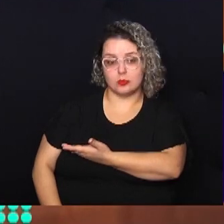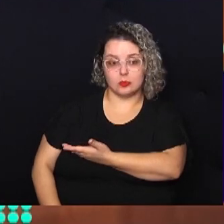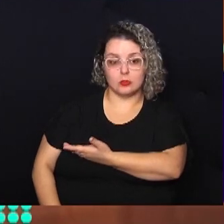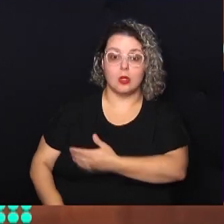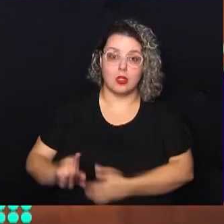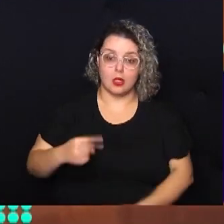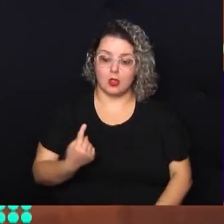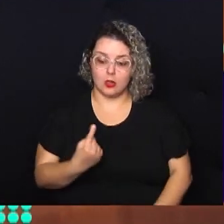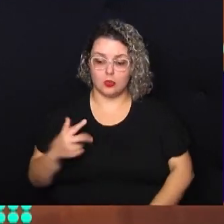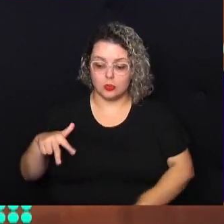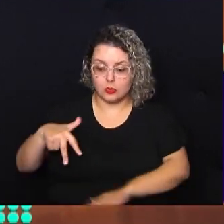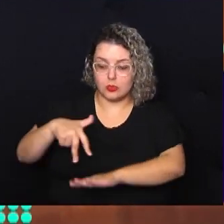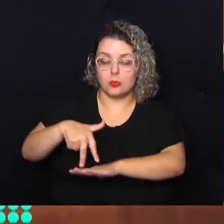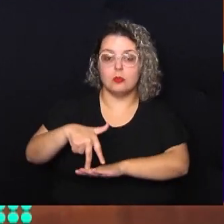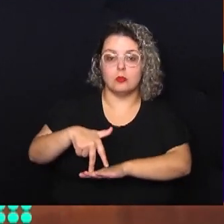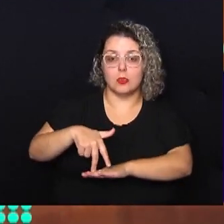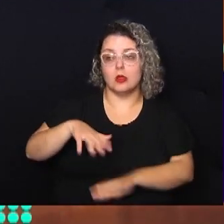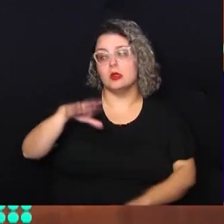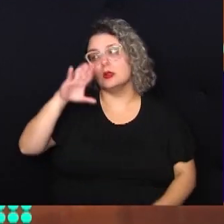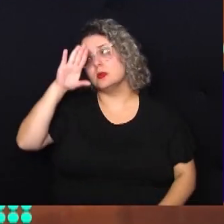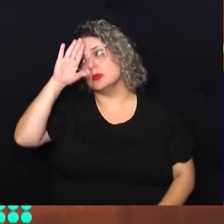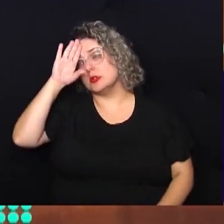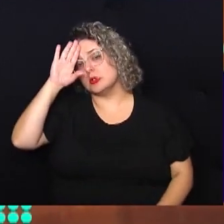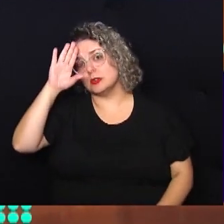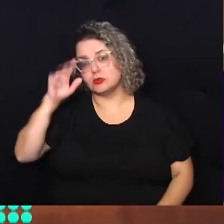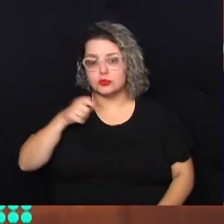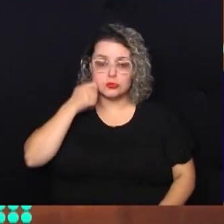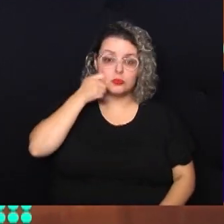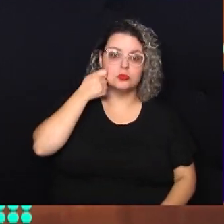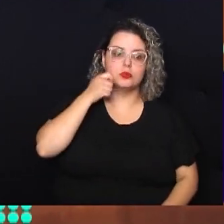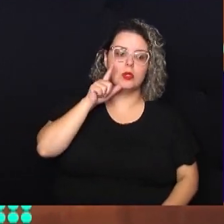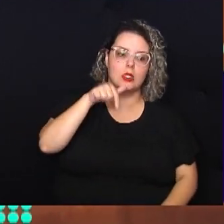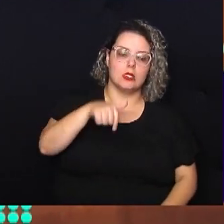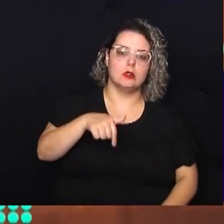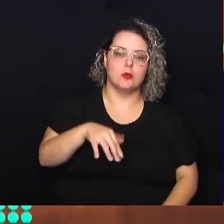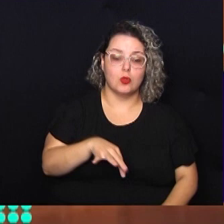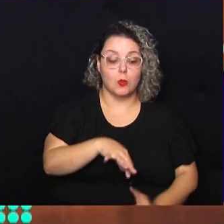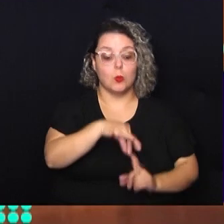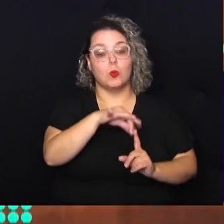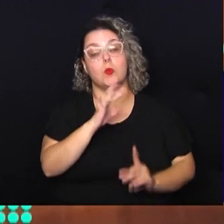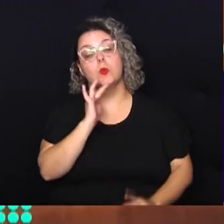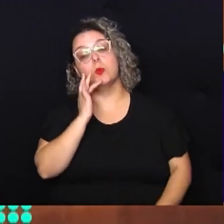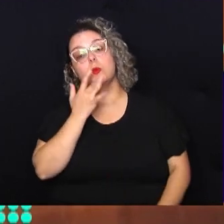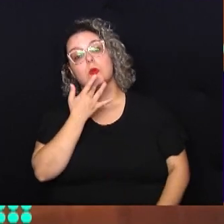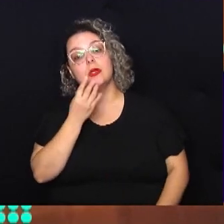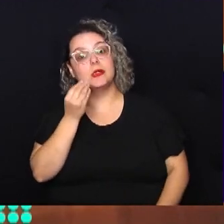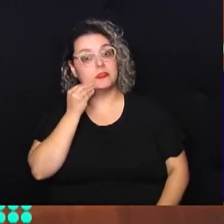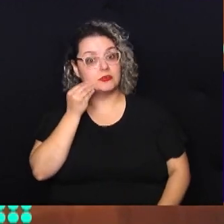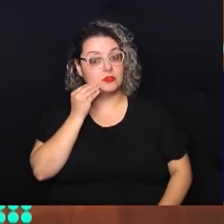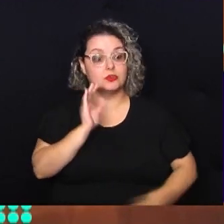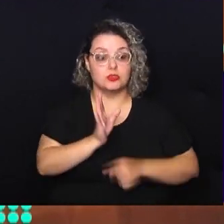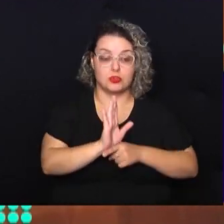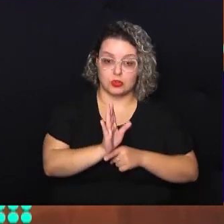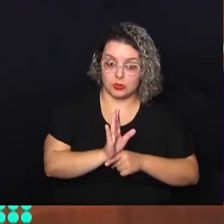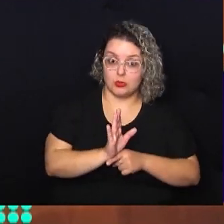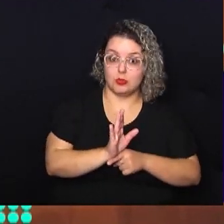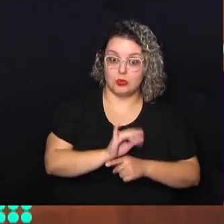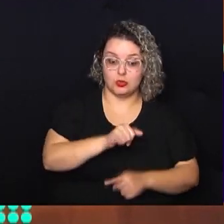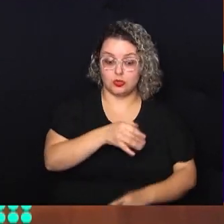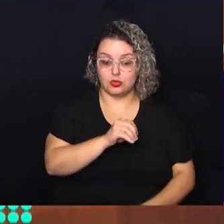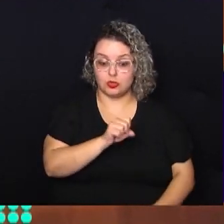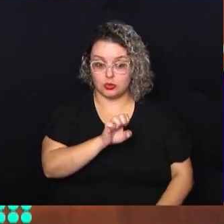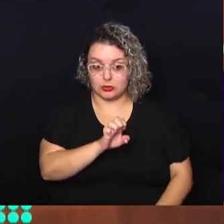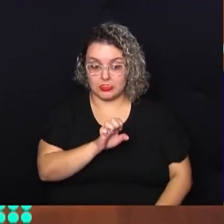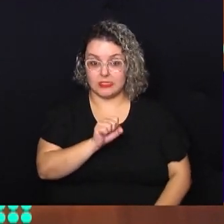solo cuja trama gira em torno de um ator que, depois de ser preferido num casting para um filme ficcionado sobre José